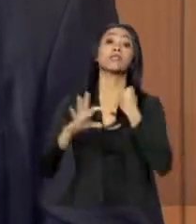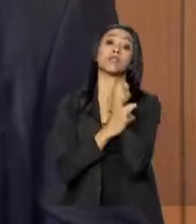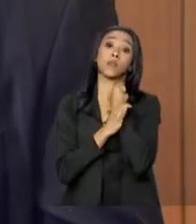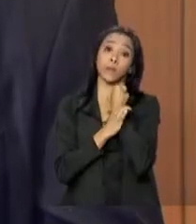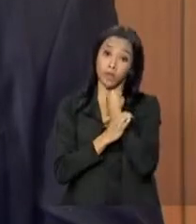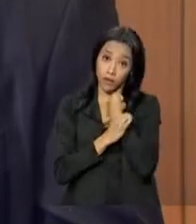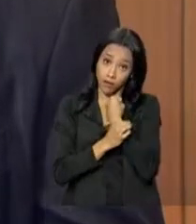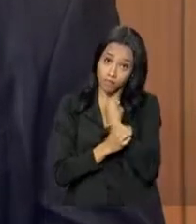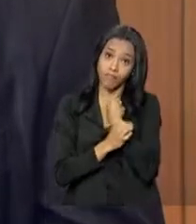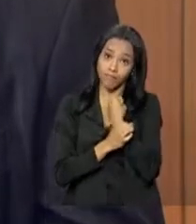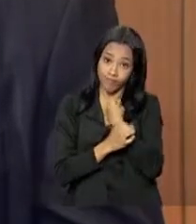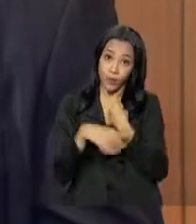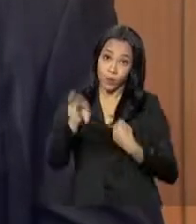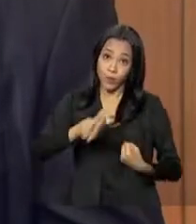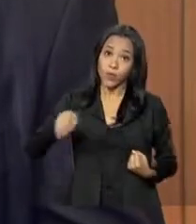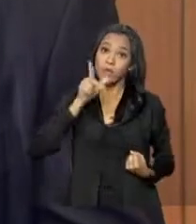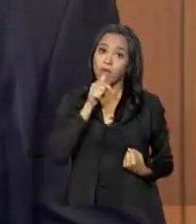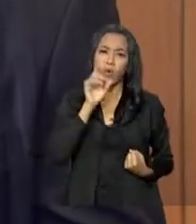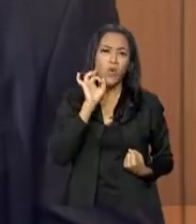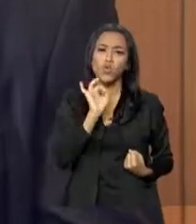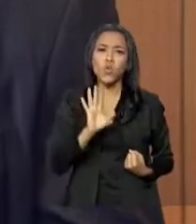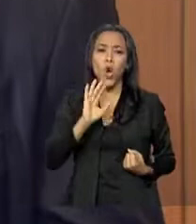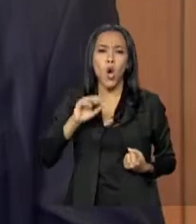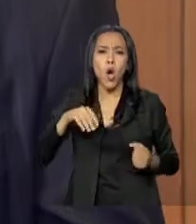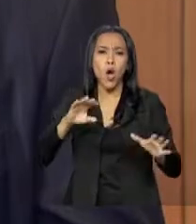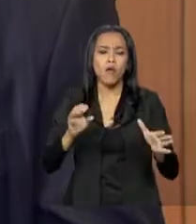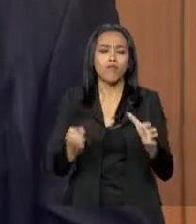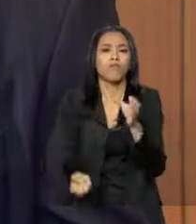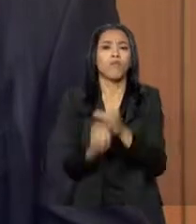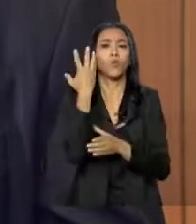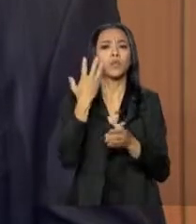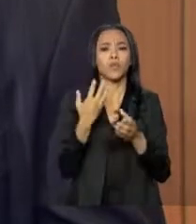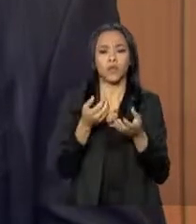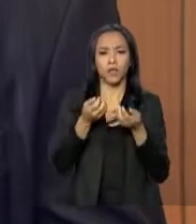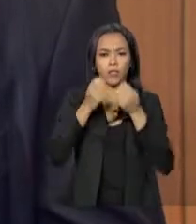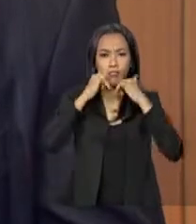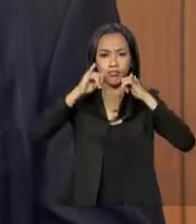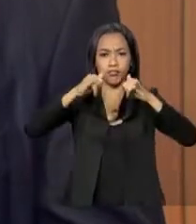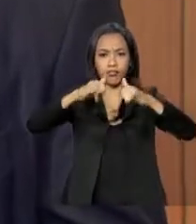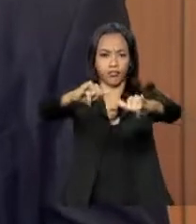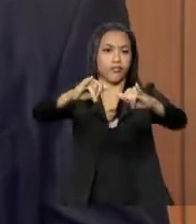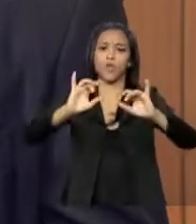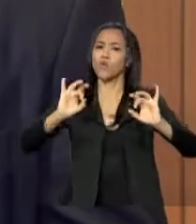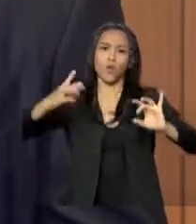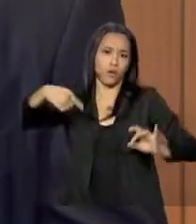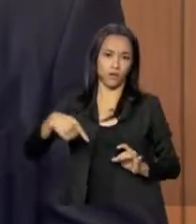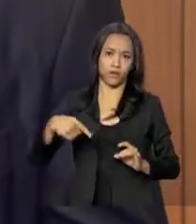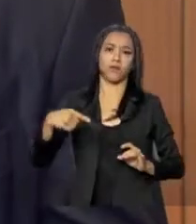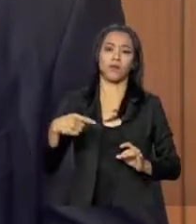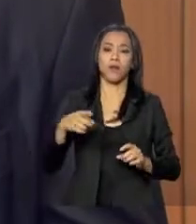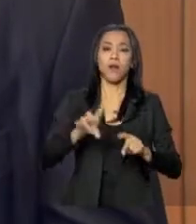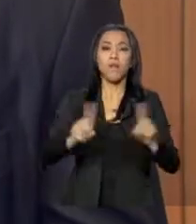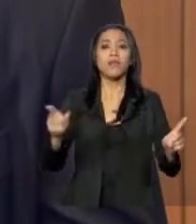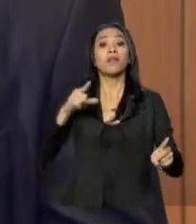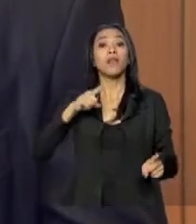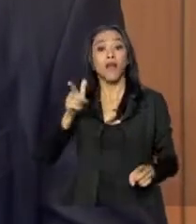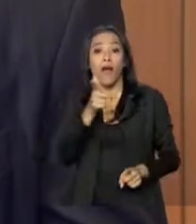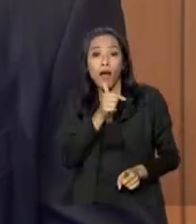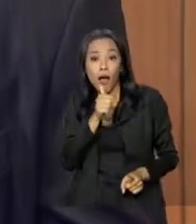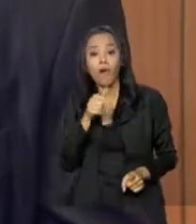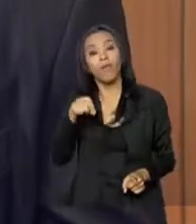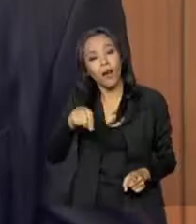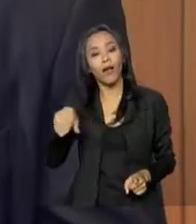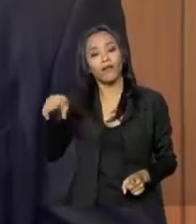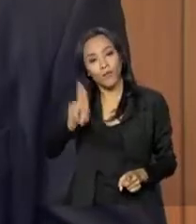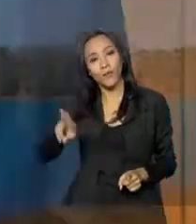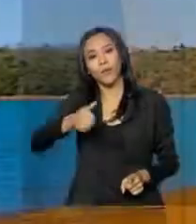a sociedade. Não só para a produção de energia elétrica, mas também para garantir, né, que tenhamos água para o